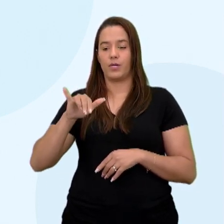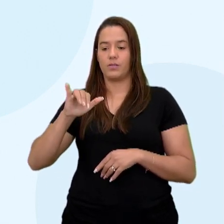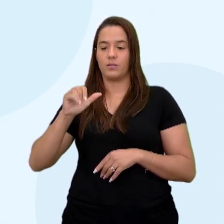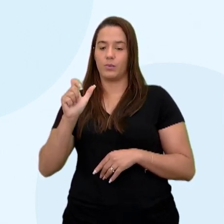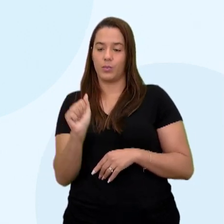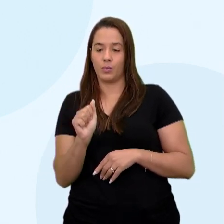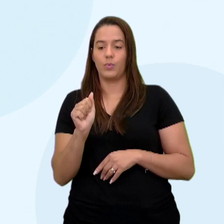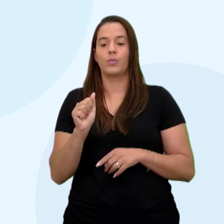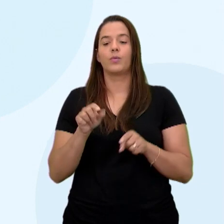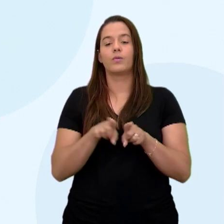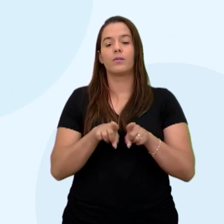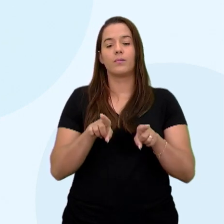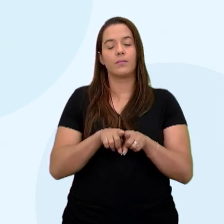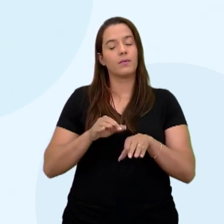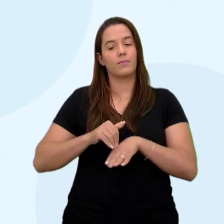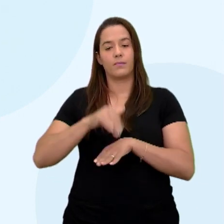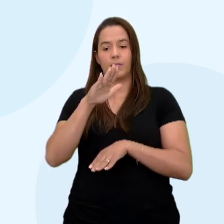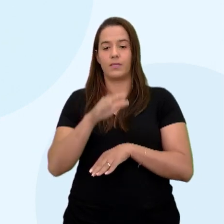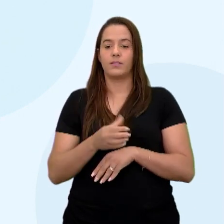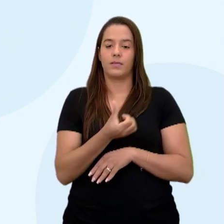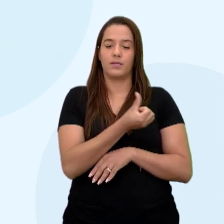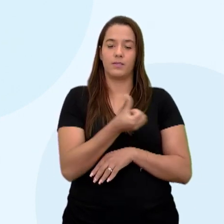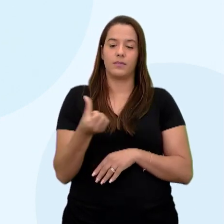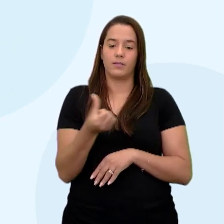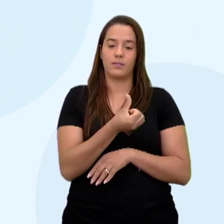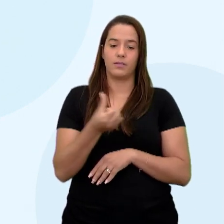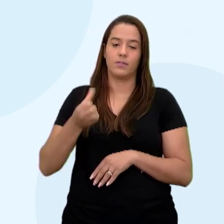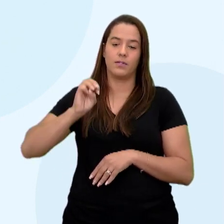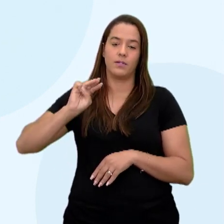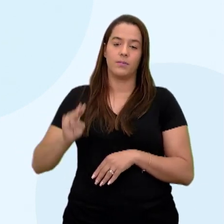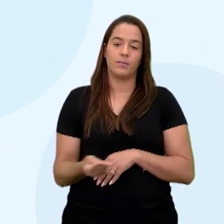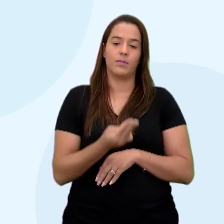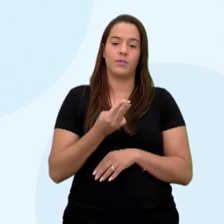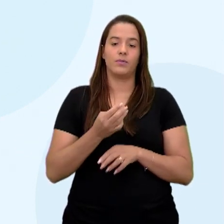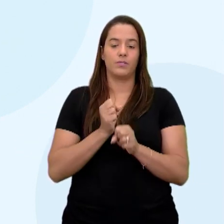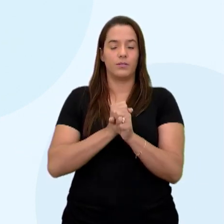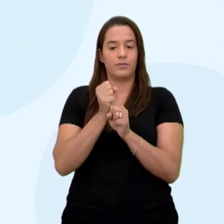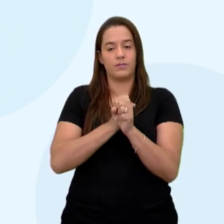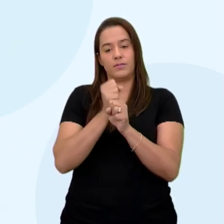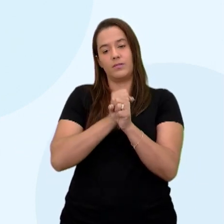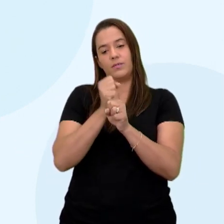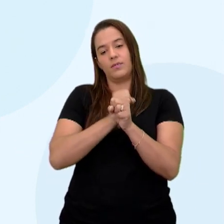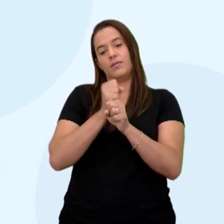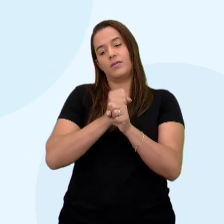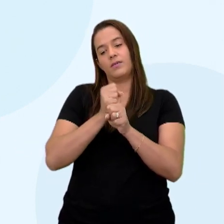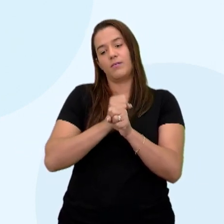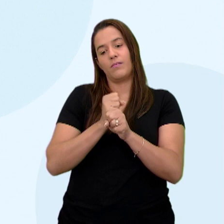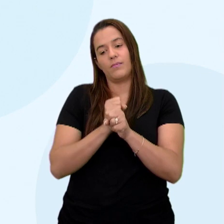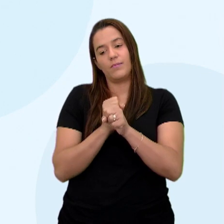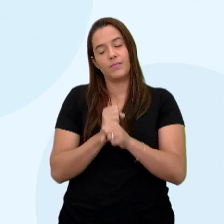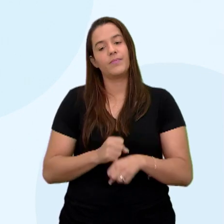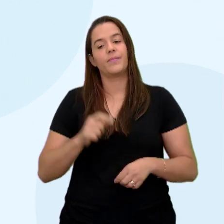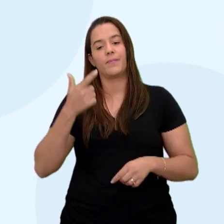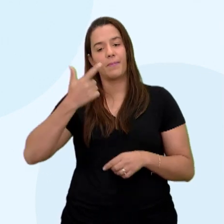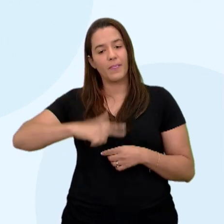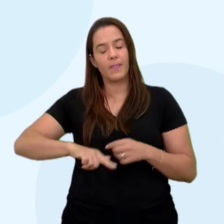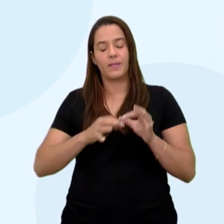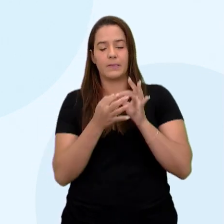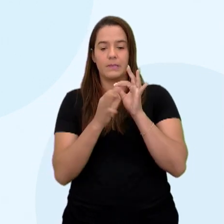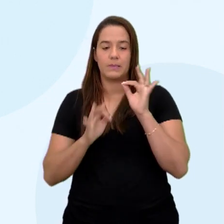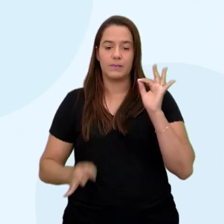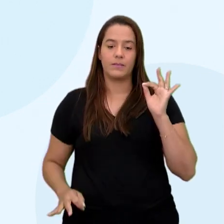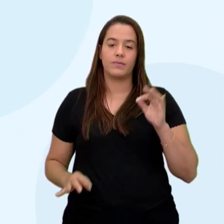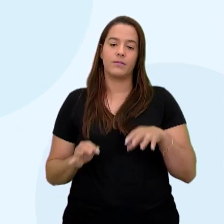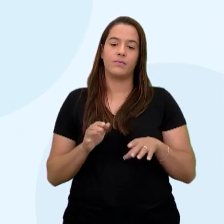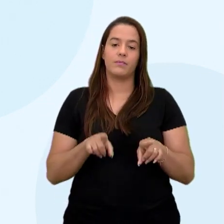milhões de anos até 66 milhões de anos, também tem aí uma fase um pouco mais longa. E